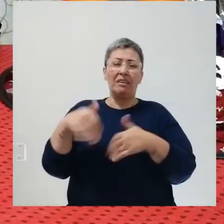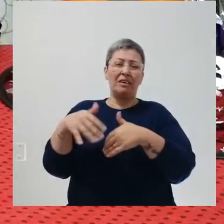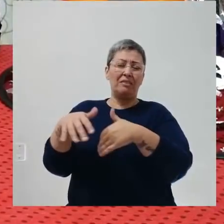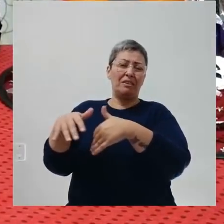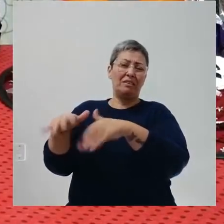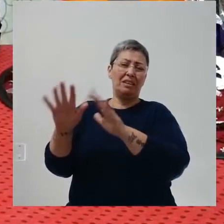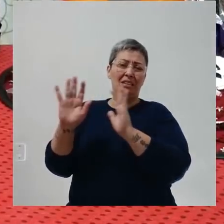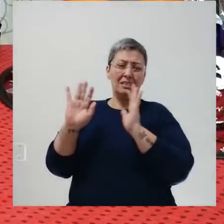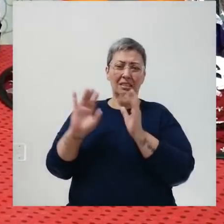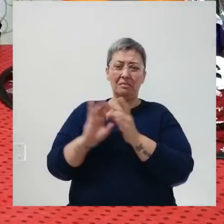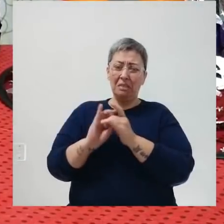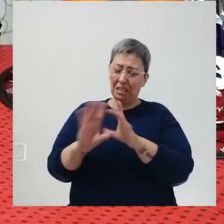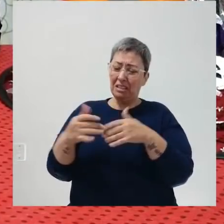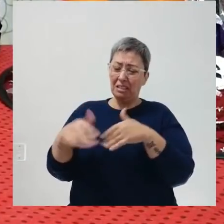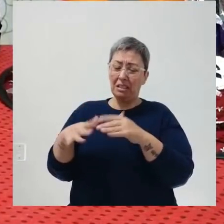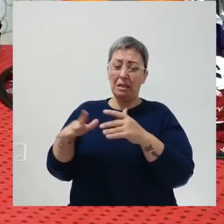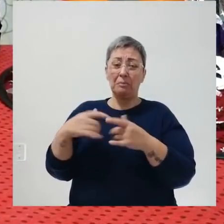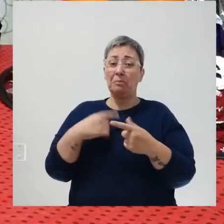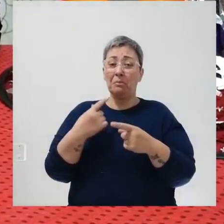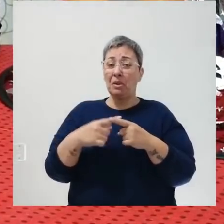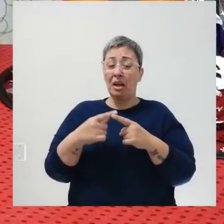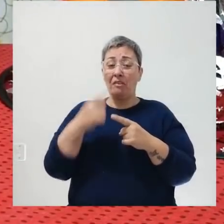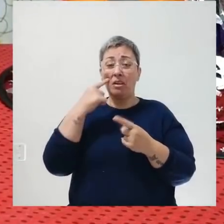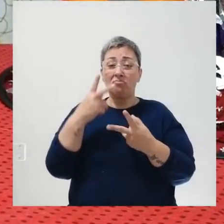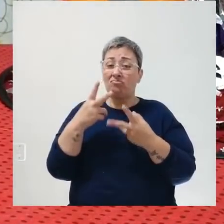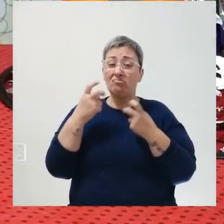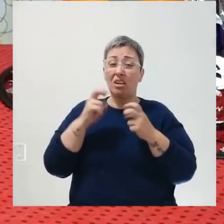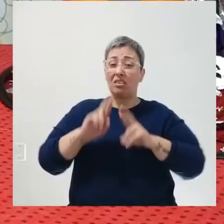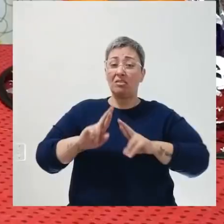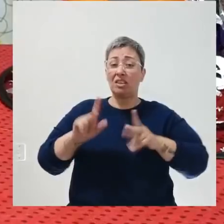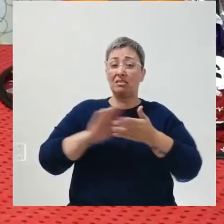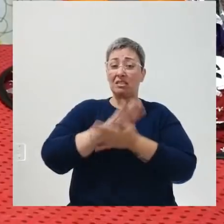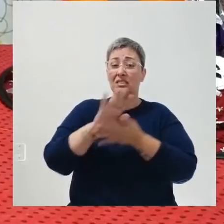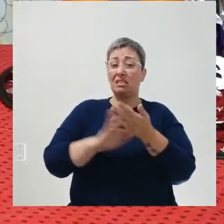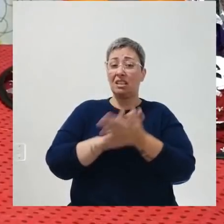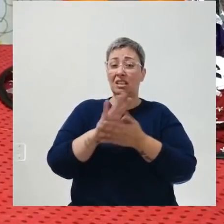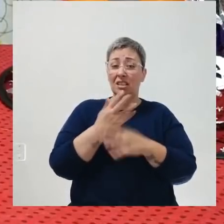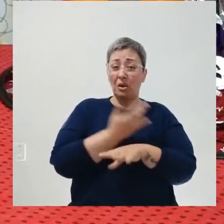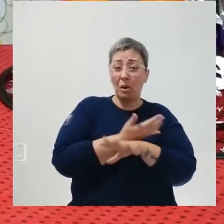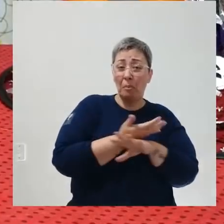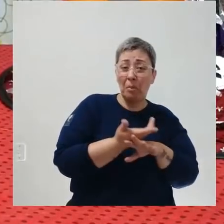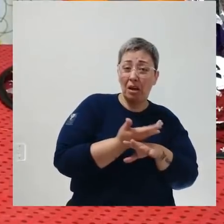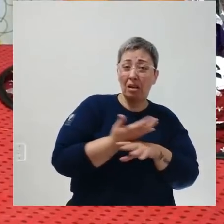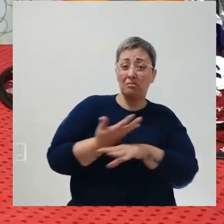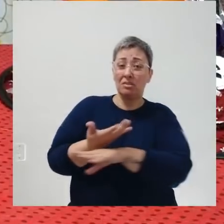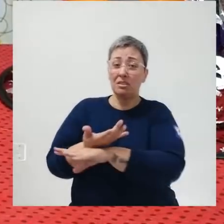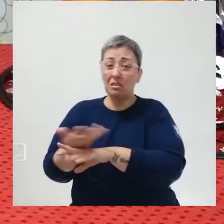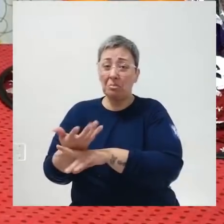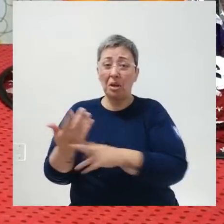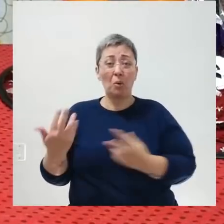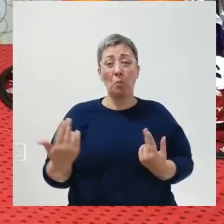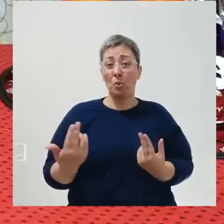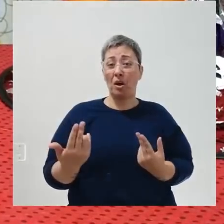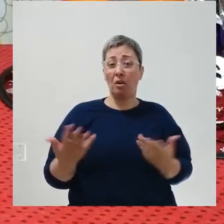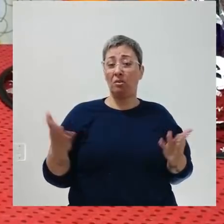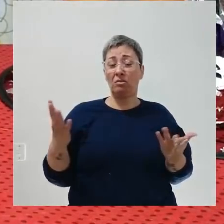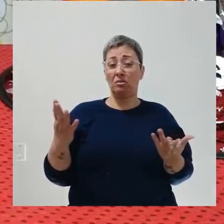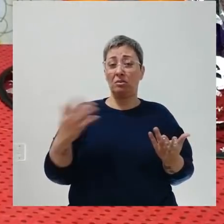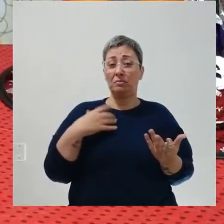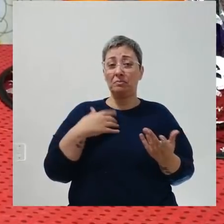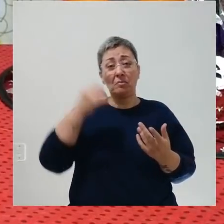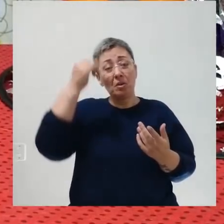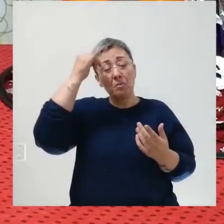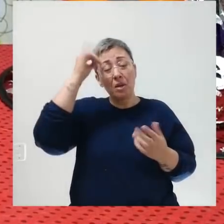ele ir para ver que não havia diferença nenhuma entre o verdinho que eles comiam e o verdinho que os